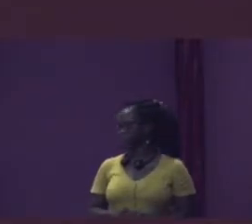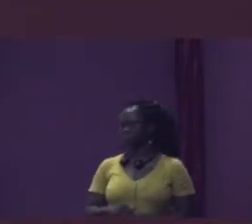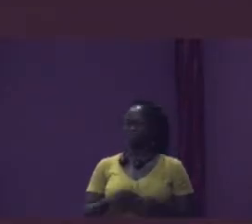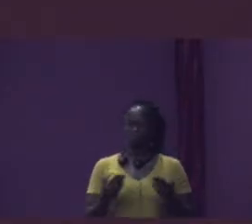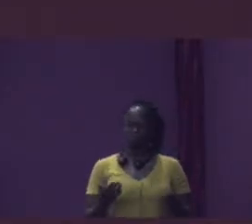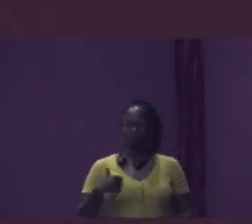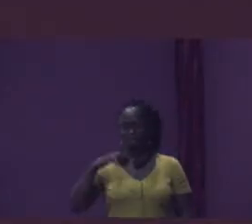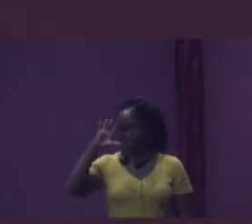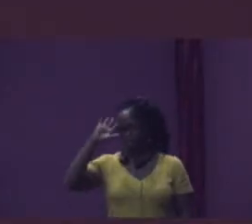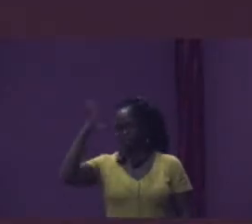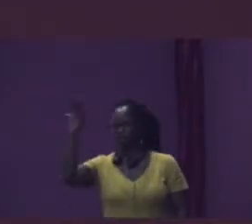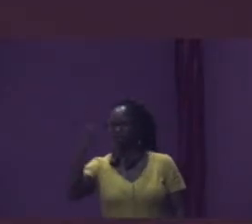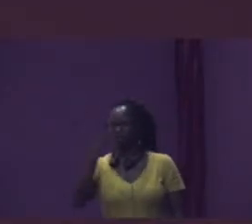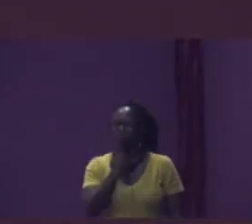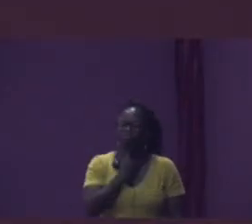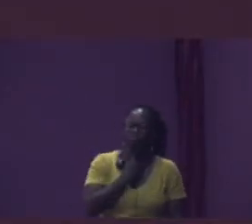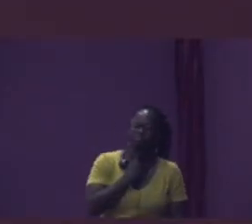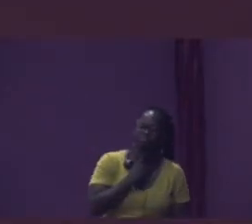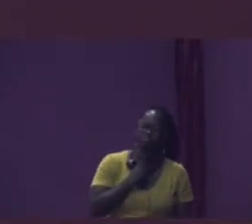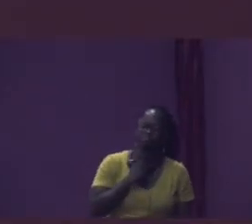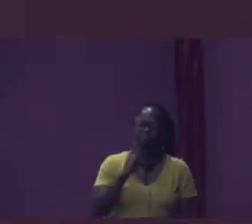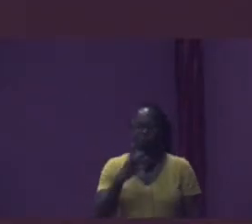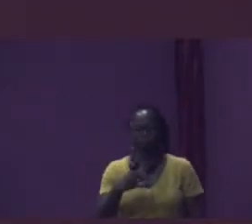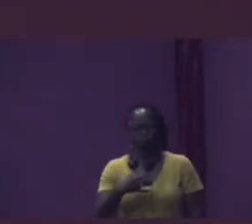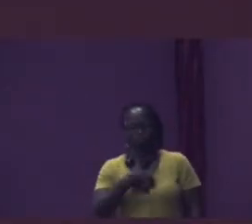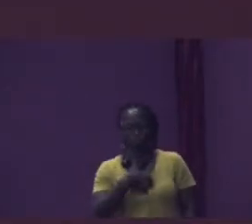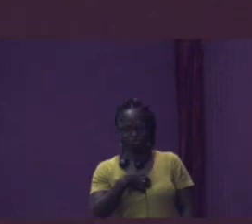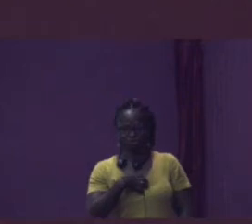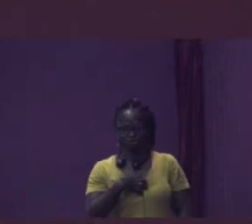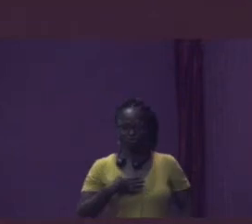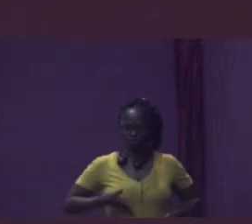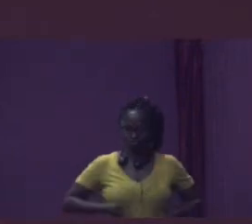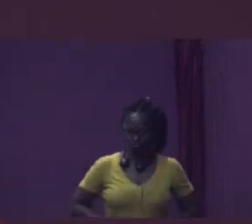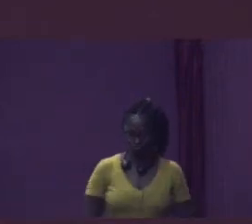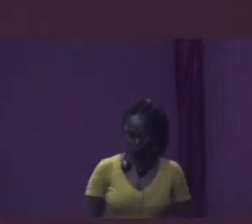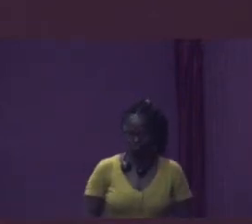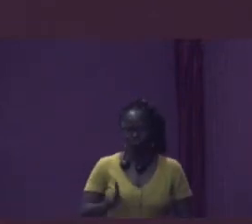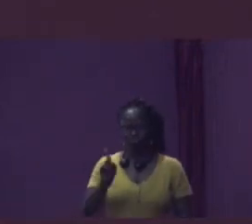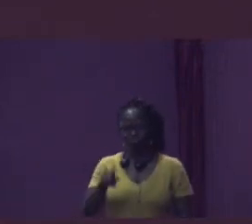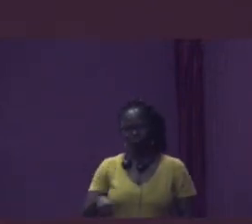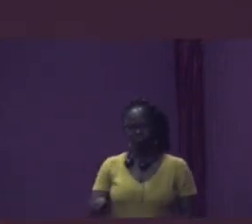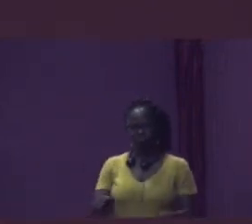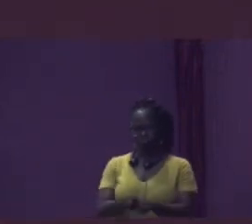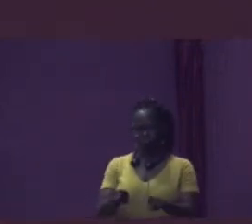Decisões e desejos sobre tais ou tais modos de parir e fazer nascer é